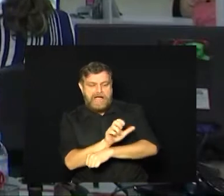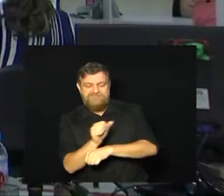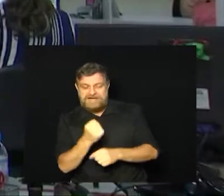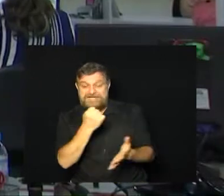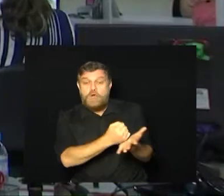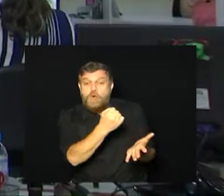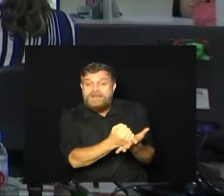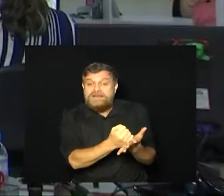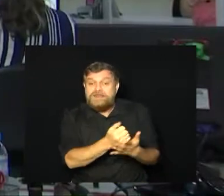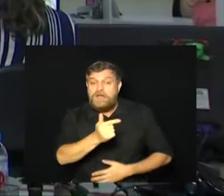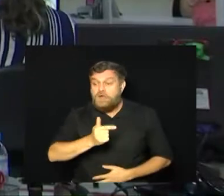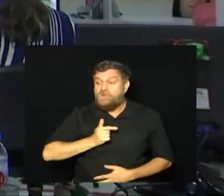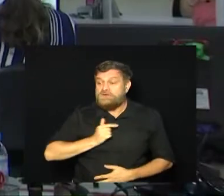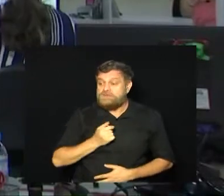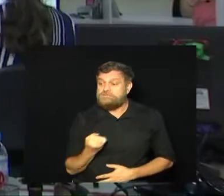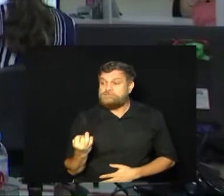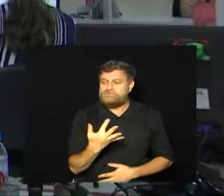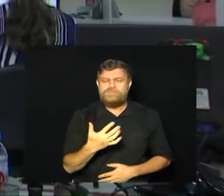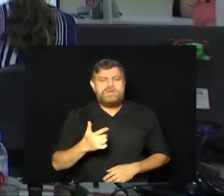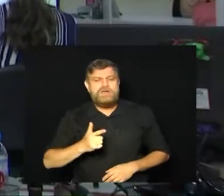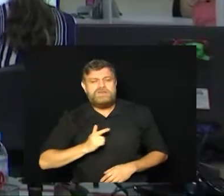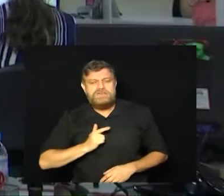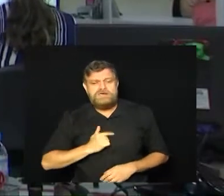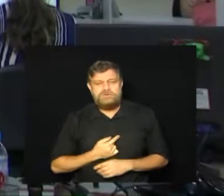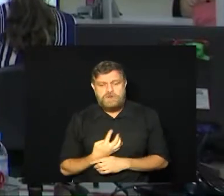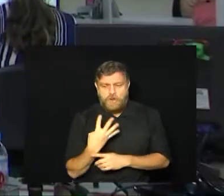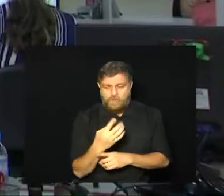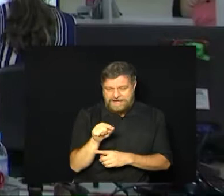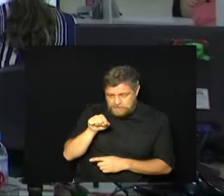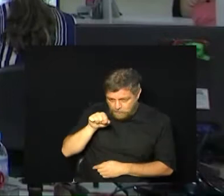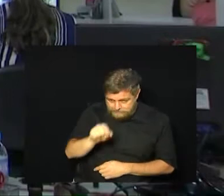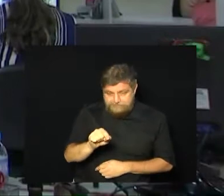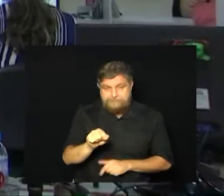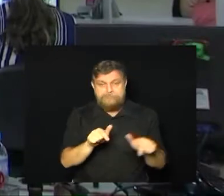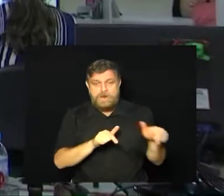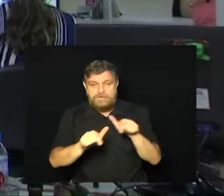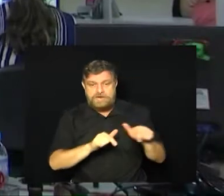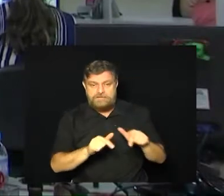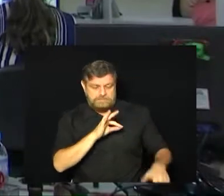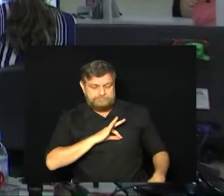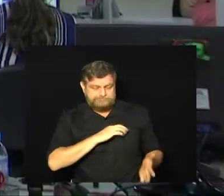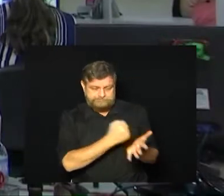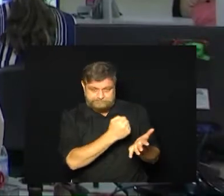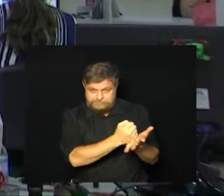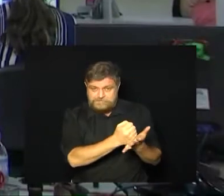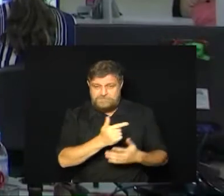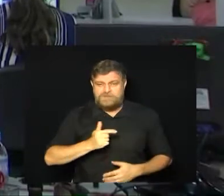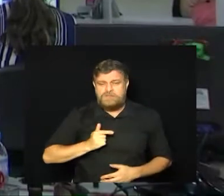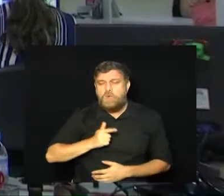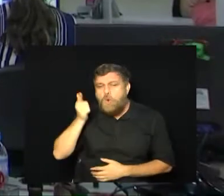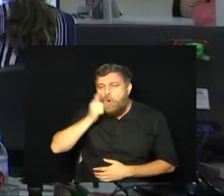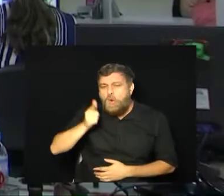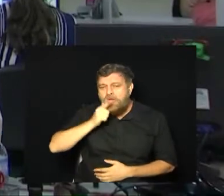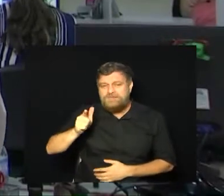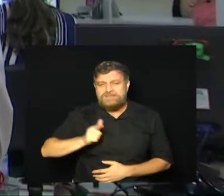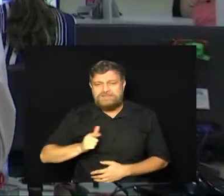né? Isso, nós tivemos a oferta de 4.000 vagas e nós acabamos recebendo